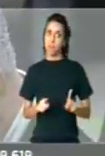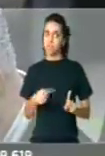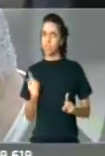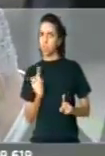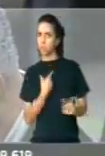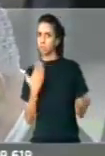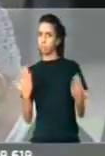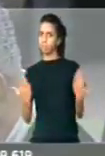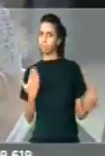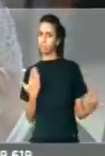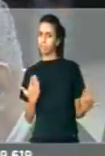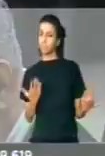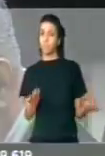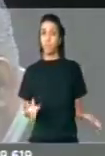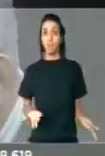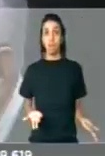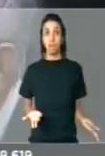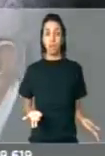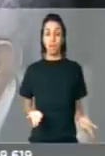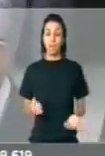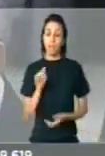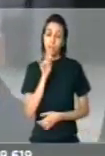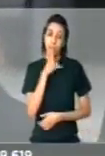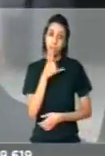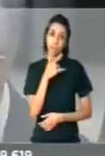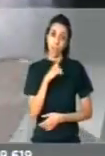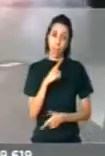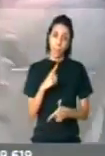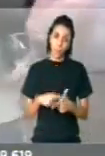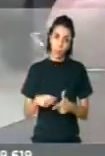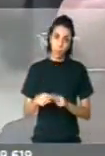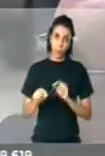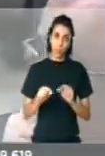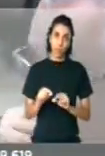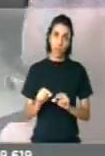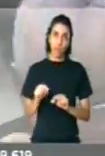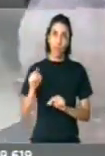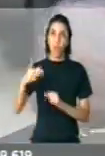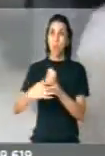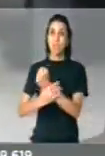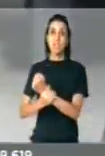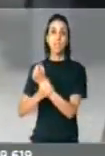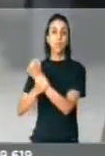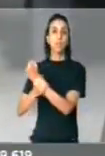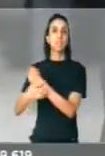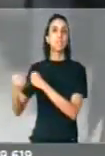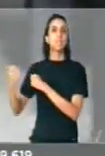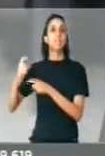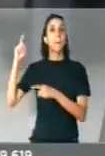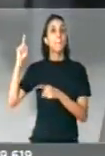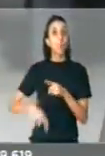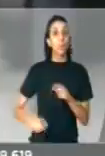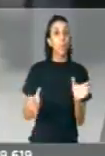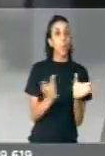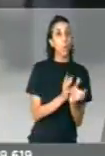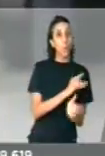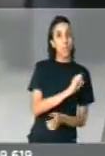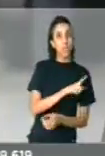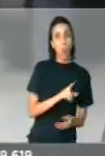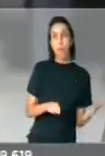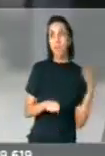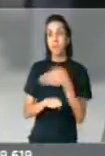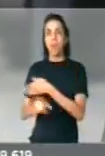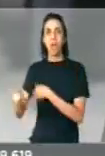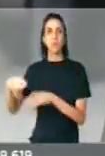essa posição hoje. Infelizmente houve um problema. A segurança tentou impedir que a bancada do PSOL entrasse no Senado porque